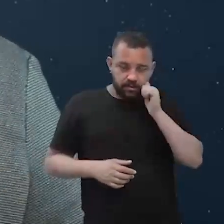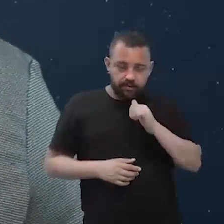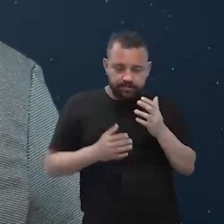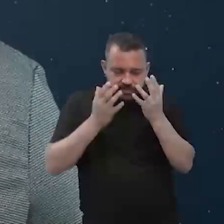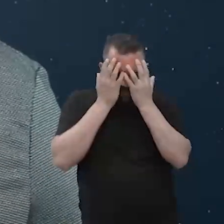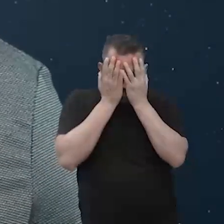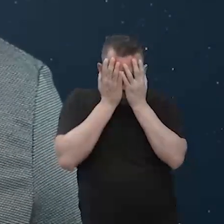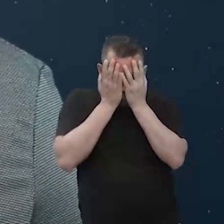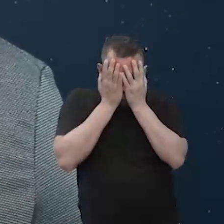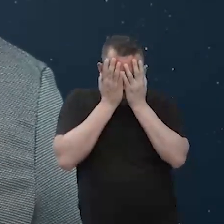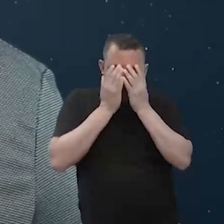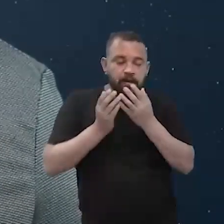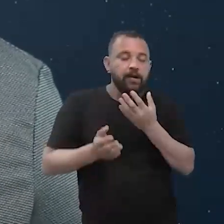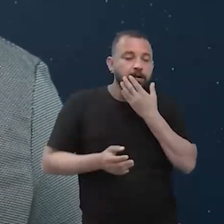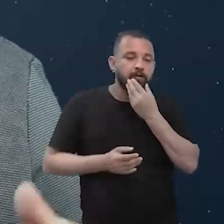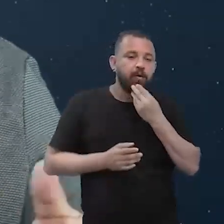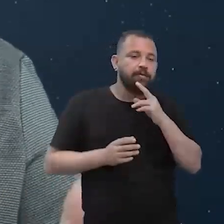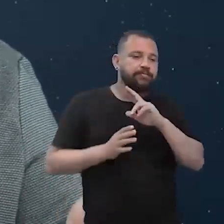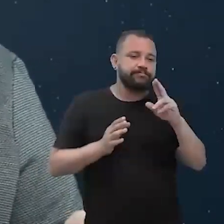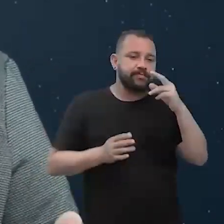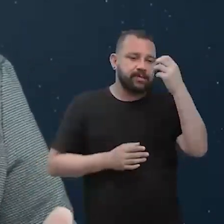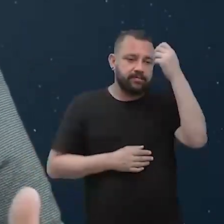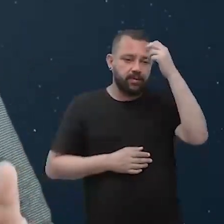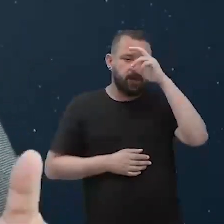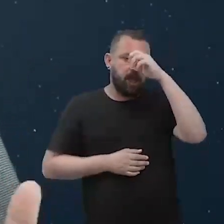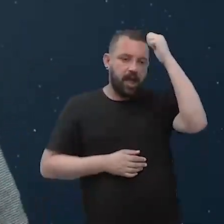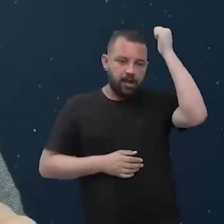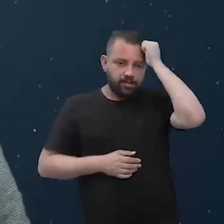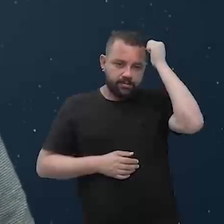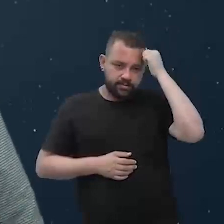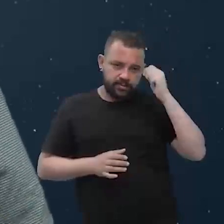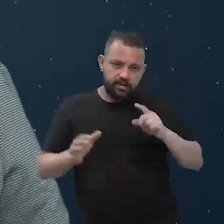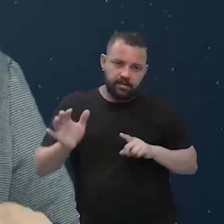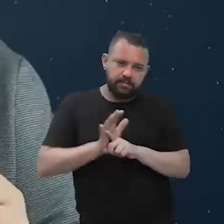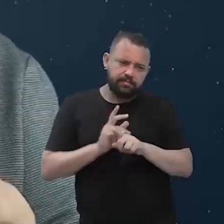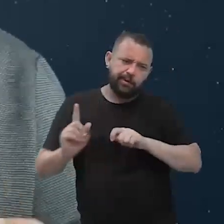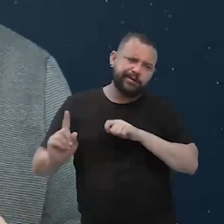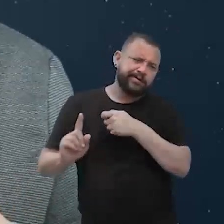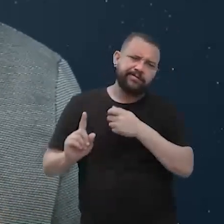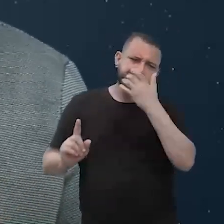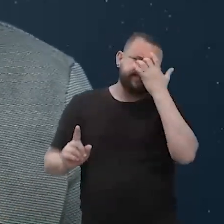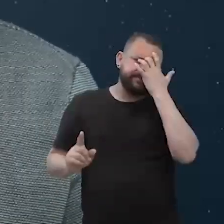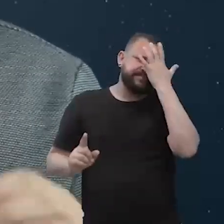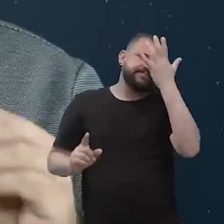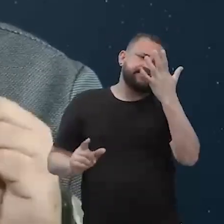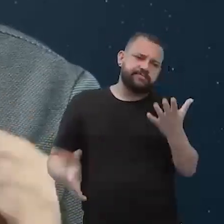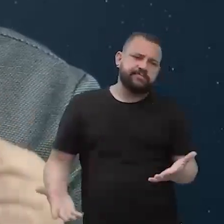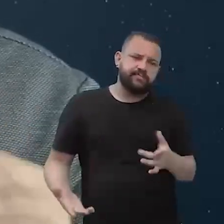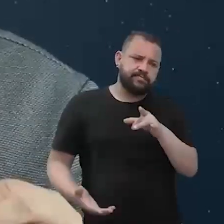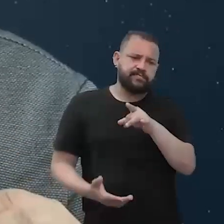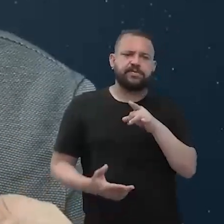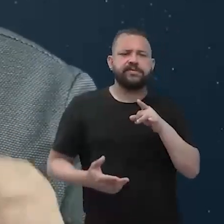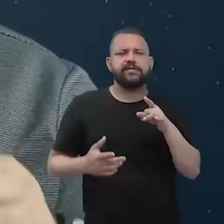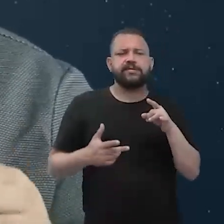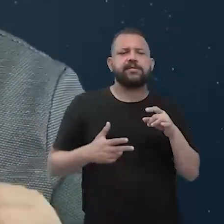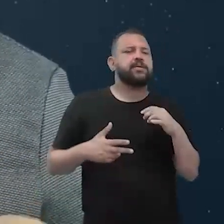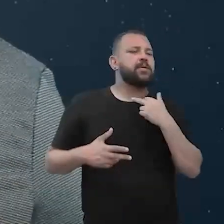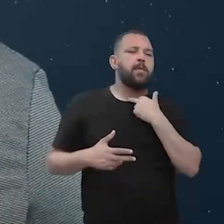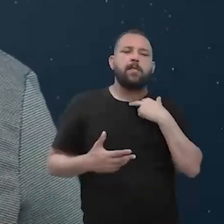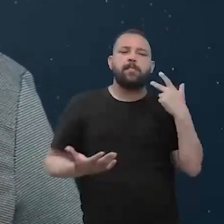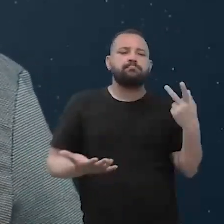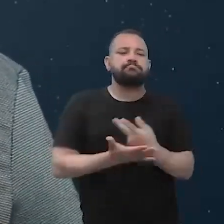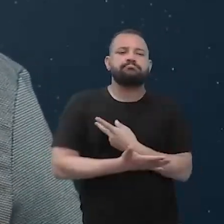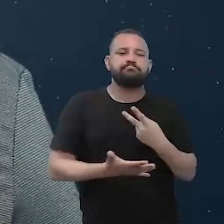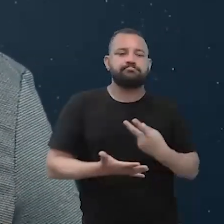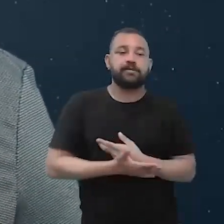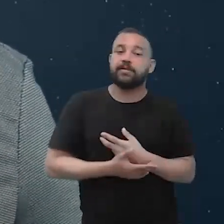nome lá, arrependimento. Ok? Então isso é uma questão considerada fácil. Uma questão que você, fera, não pode errar e não vai